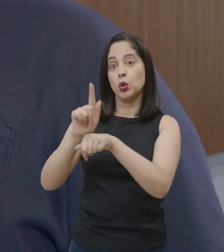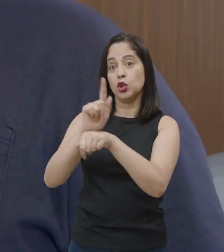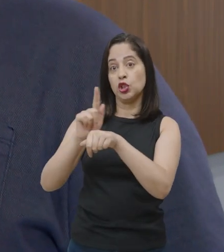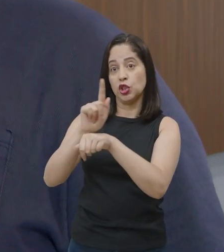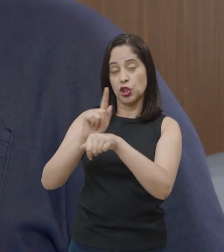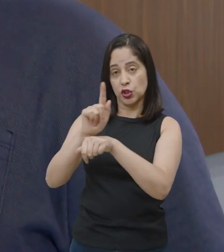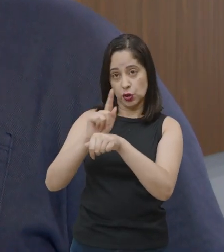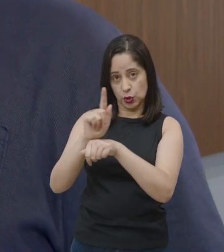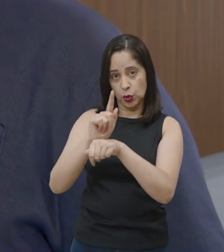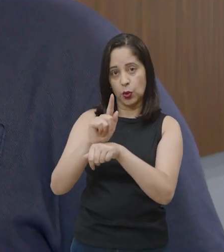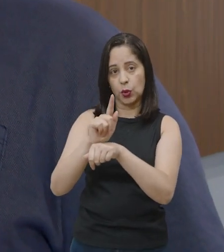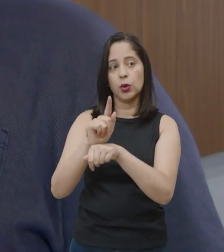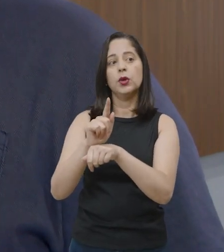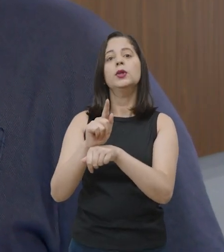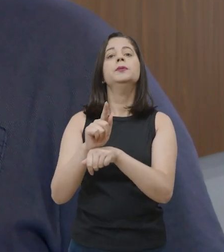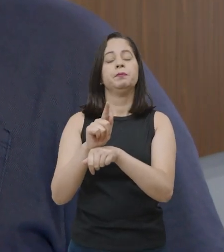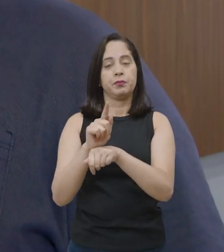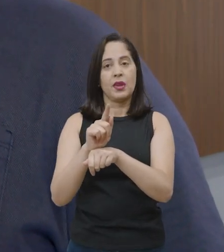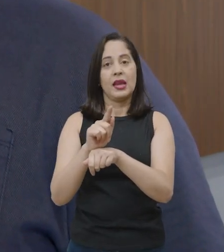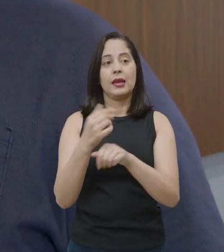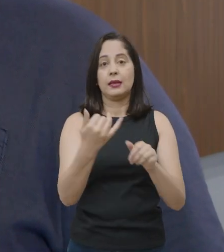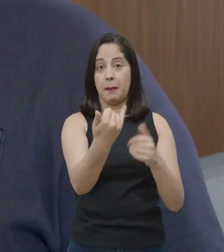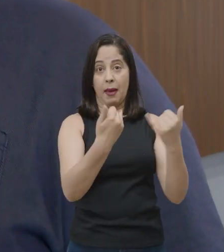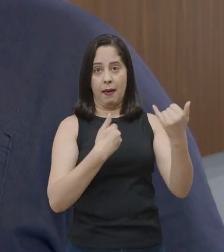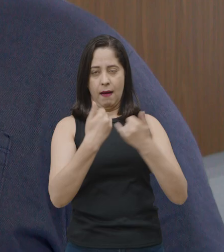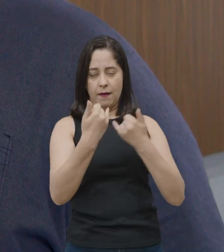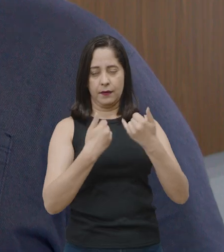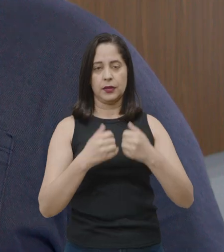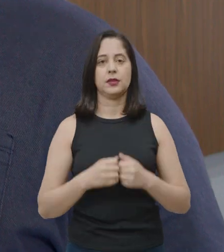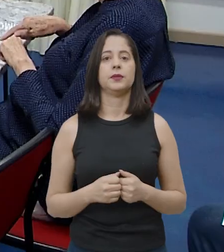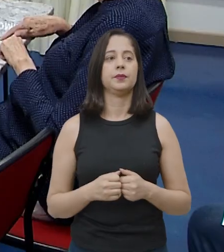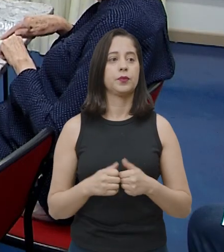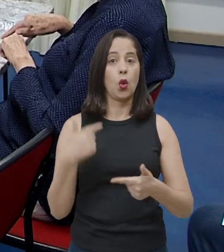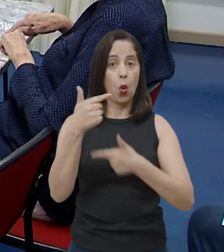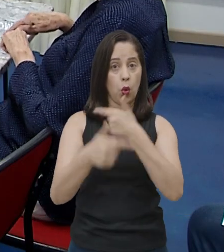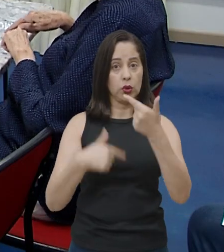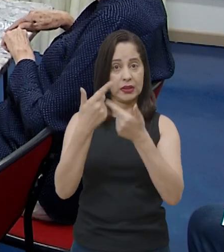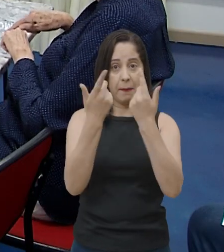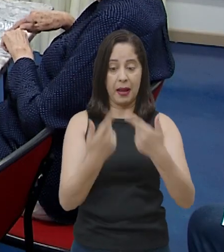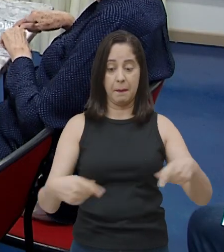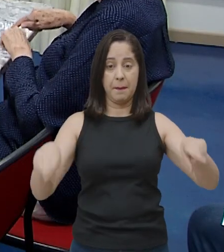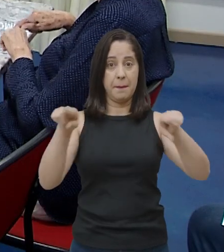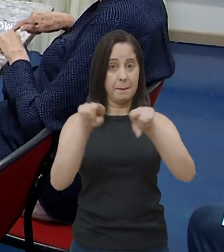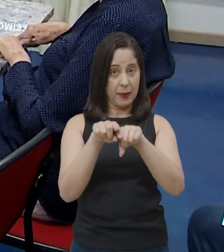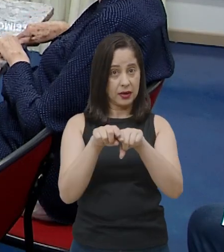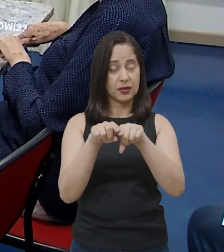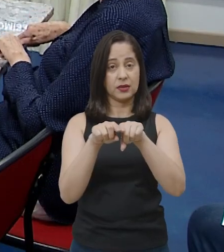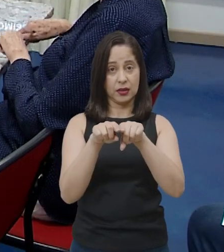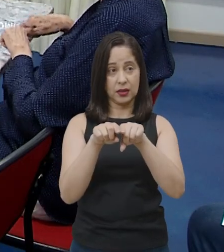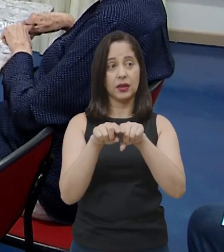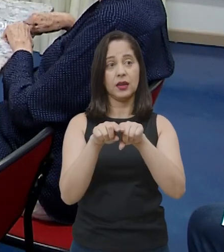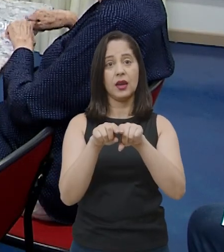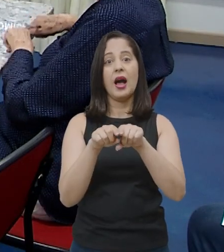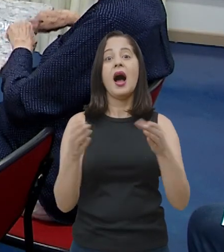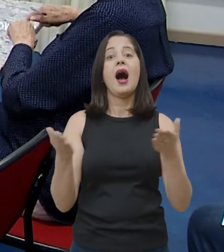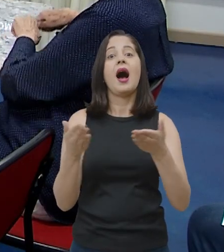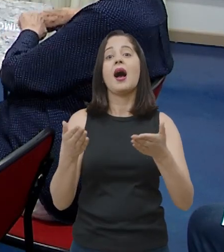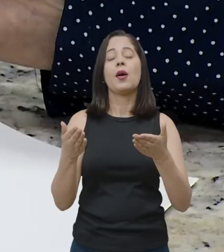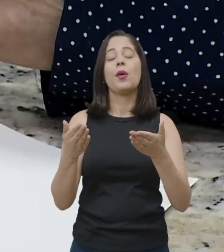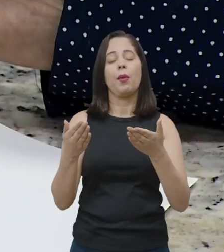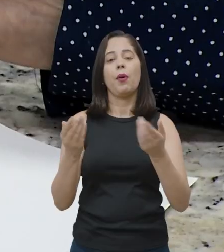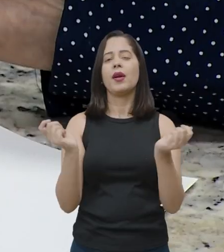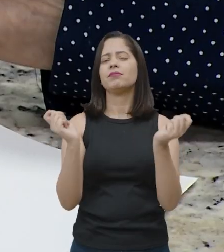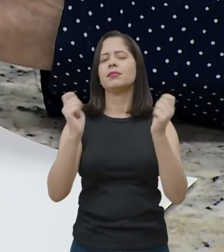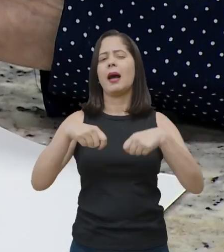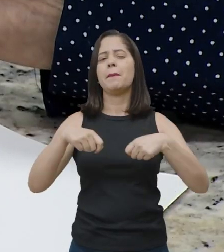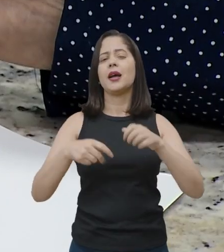onde levanta-se grandes demandas de problemas da saúde. O trabalho em conjunto envolvendo as duas partes também